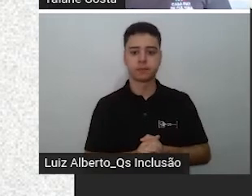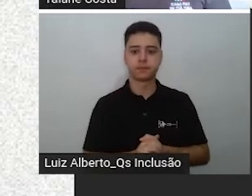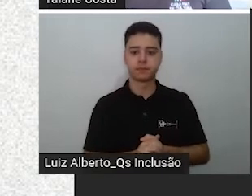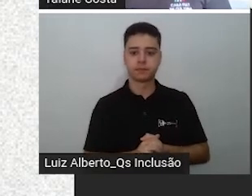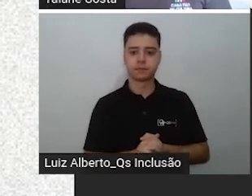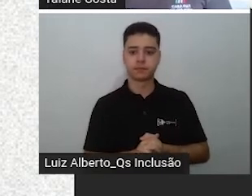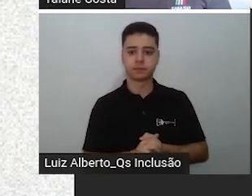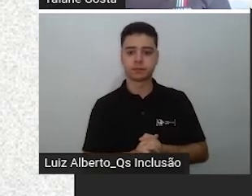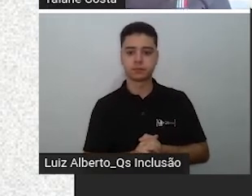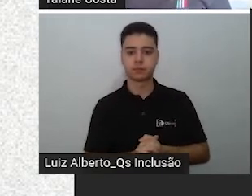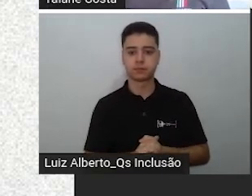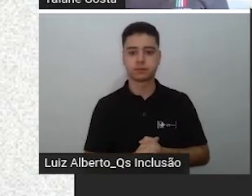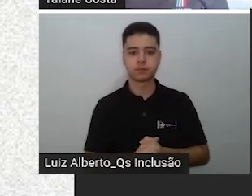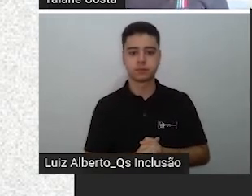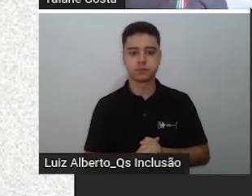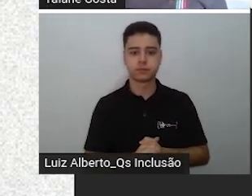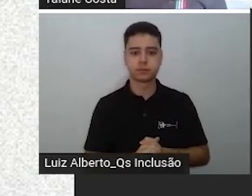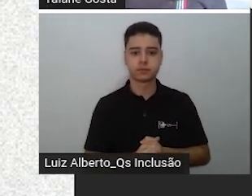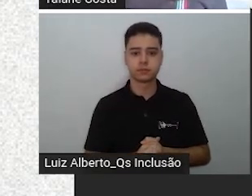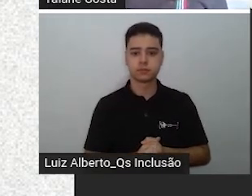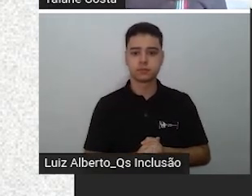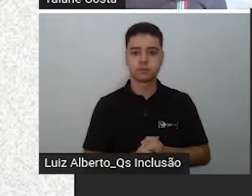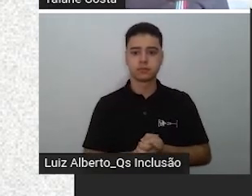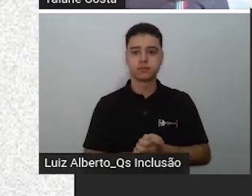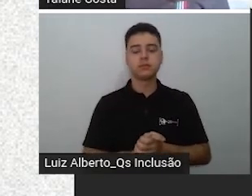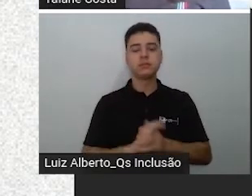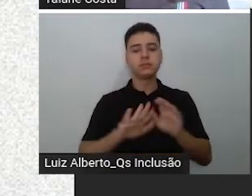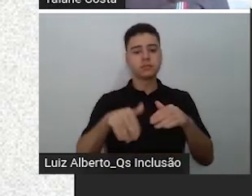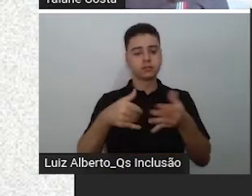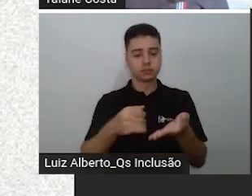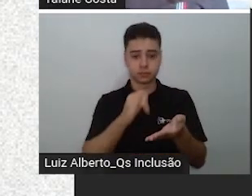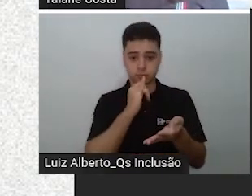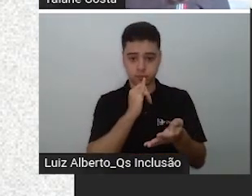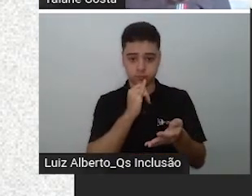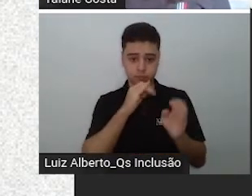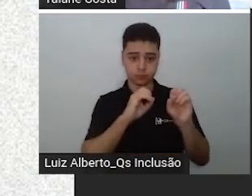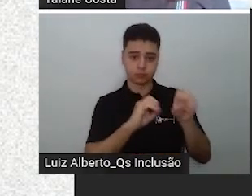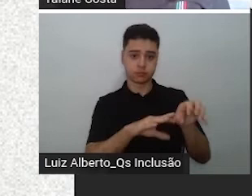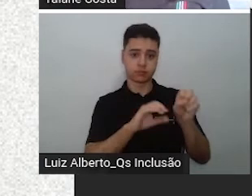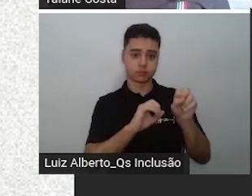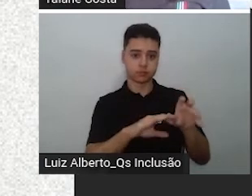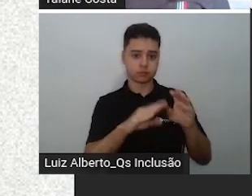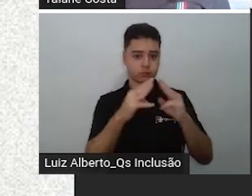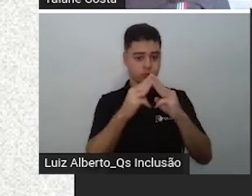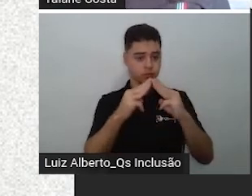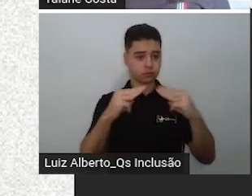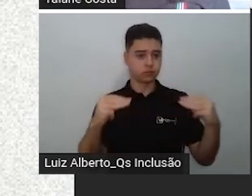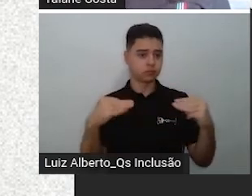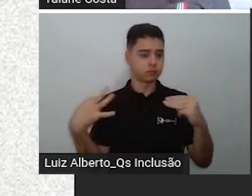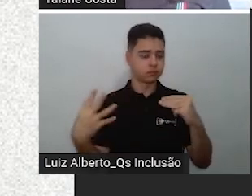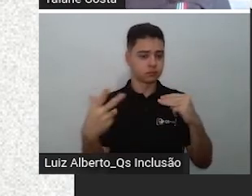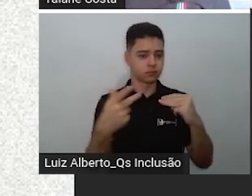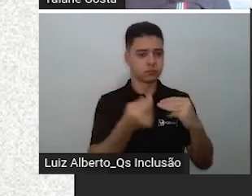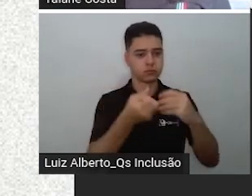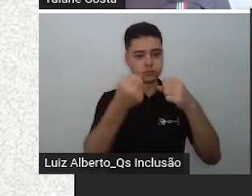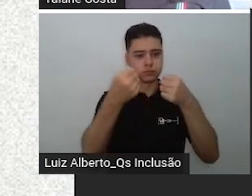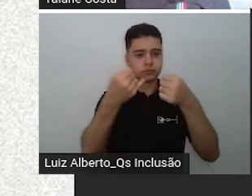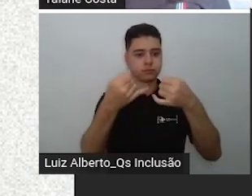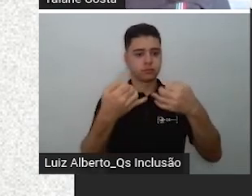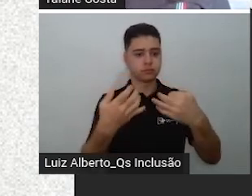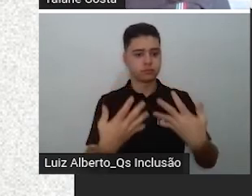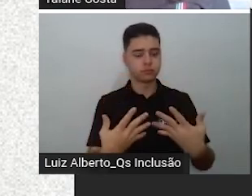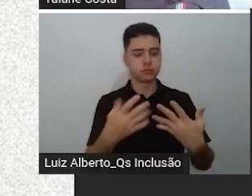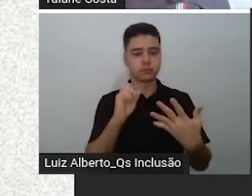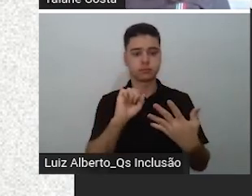Bom, então, e a partir dessa educação museal, se fala muito sobre